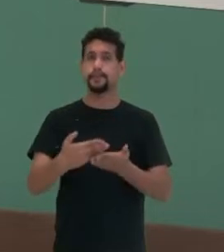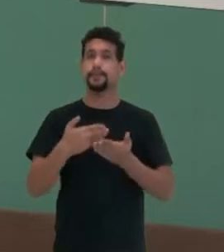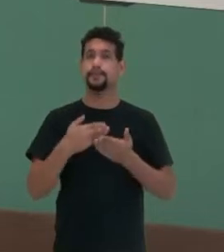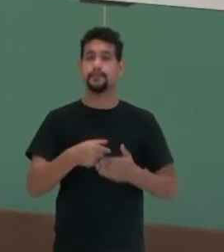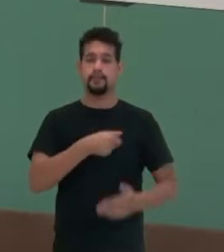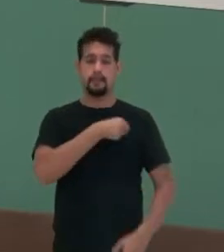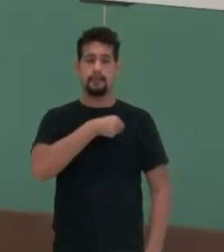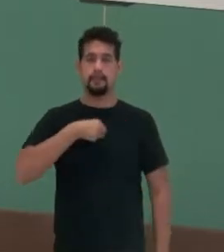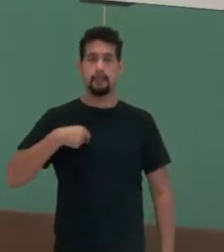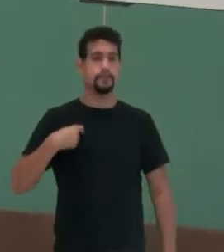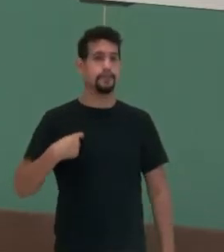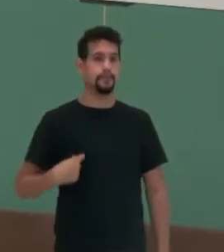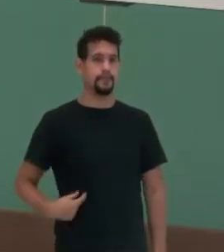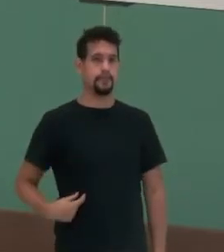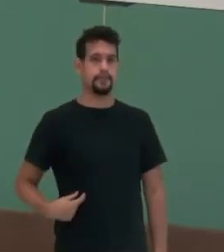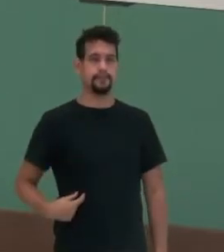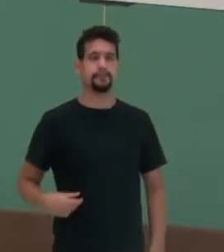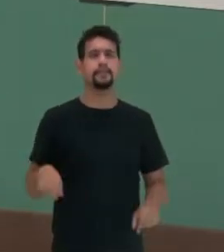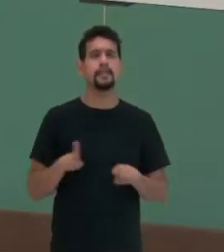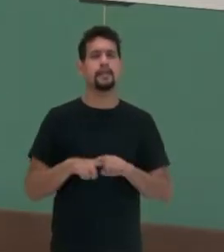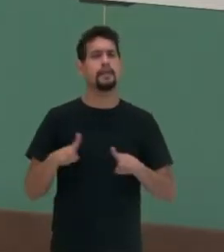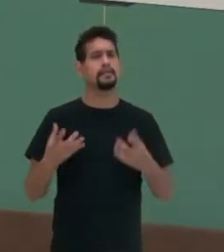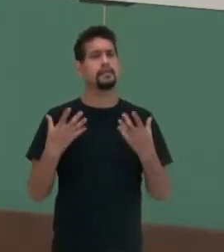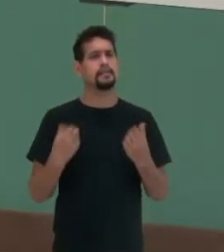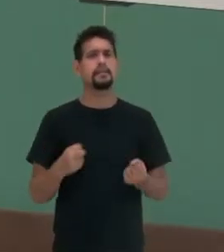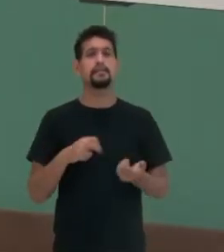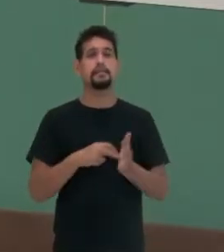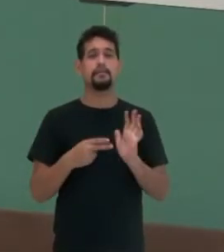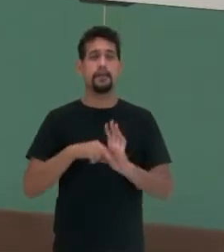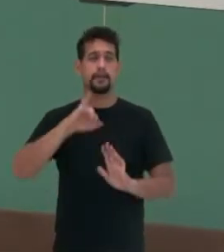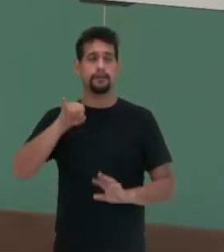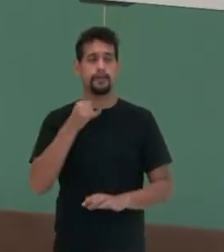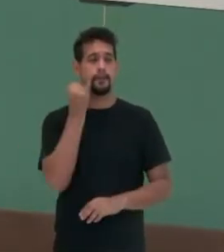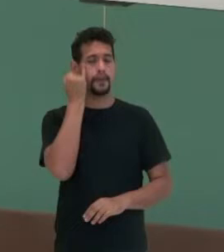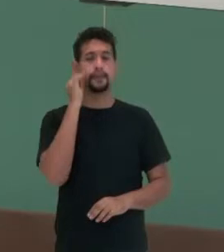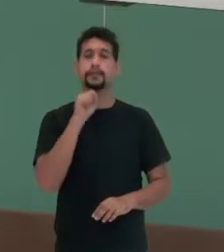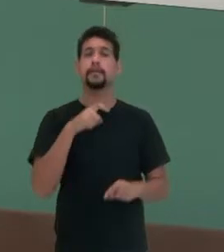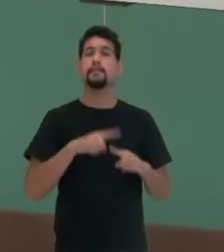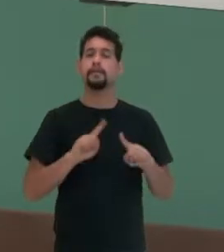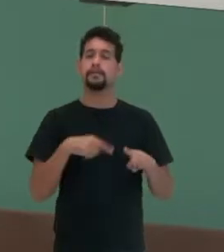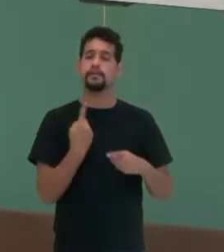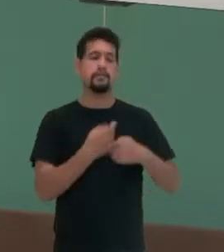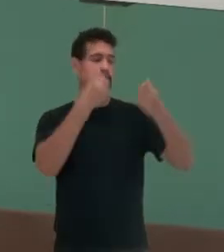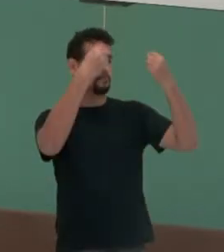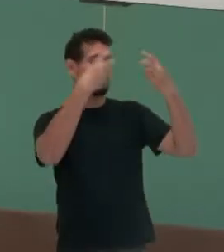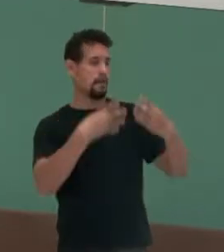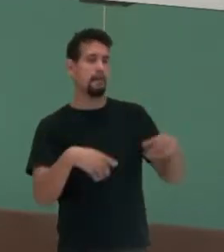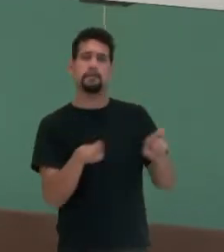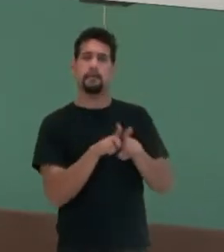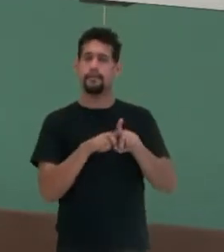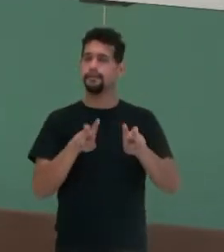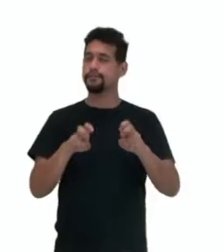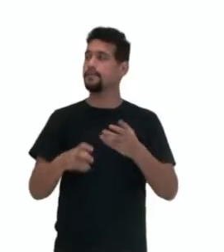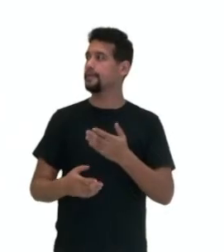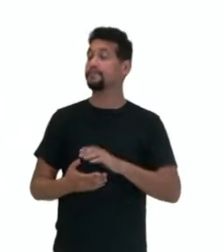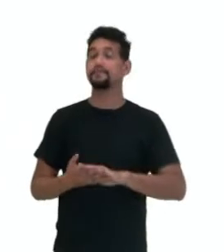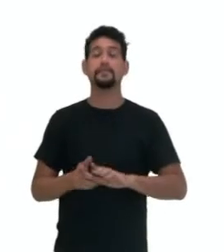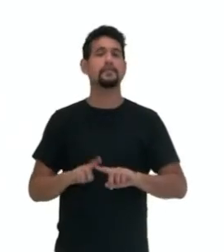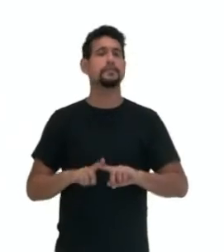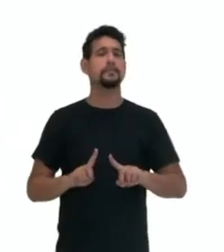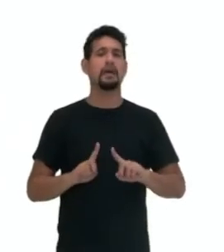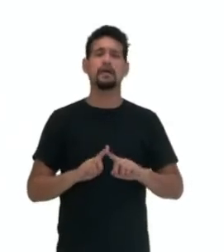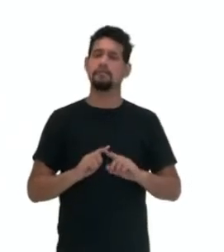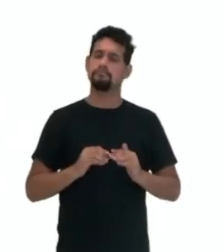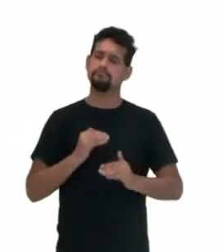China. Então, a mais aceita é a do Japão. Então, a gente vai falar um pouquinho sobre ela. Então, há um